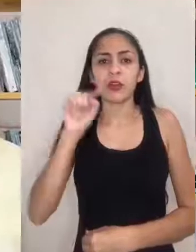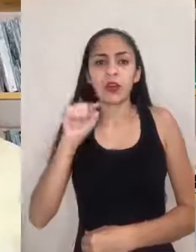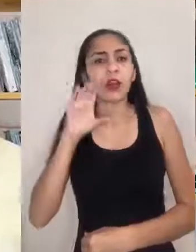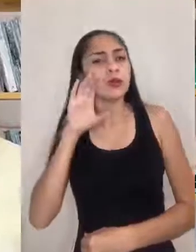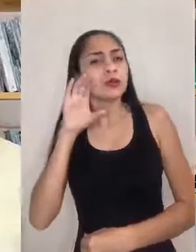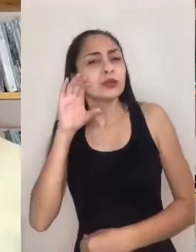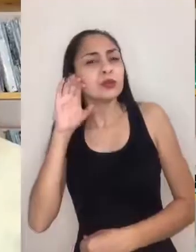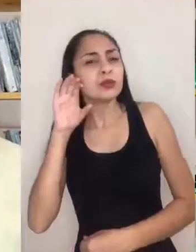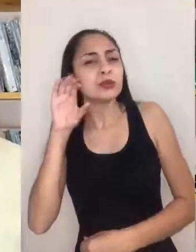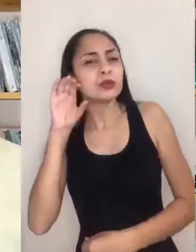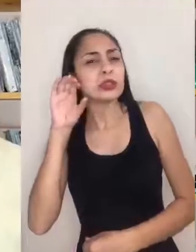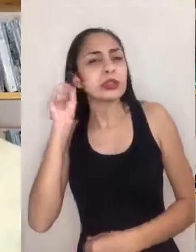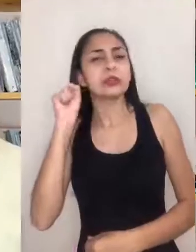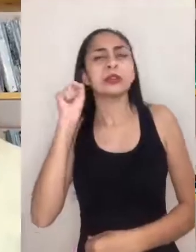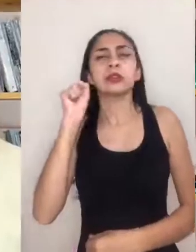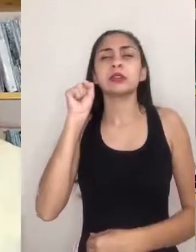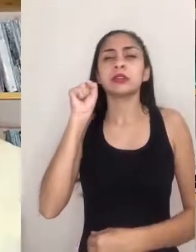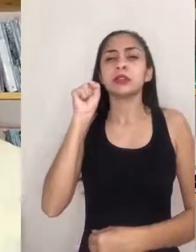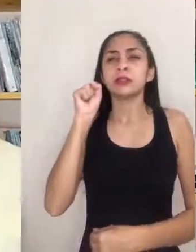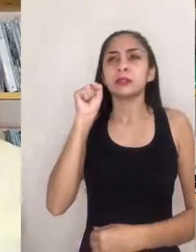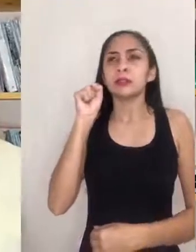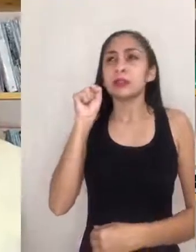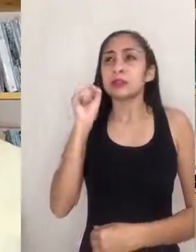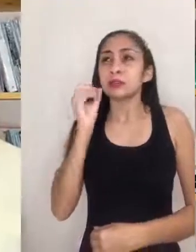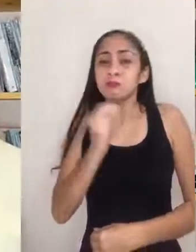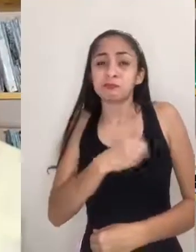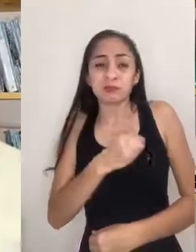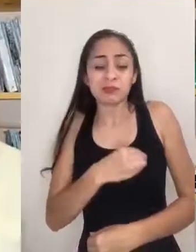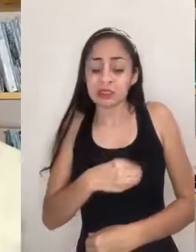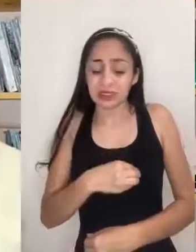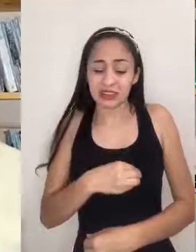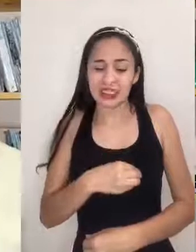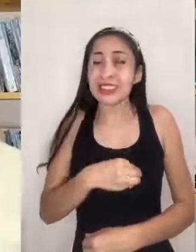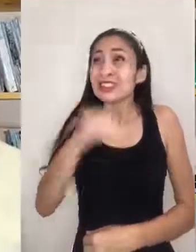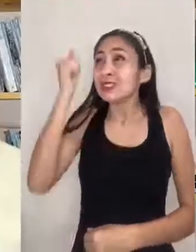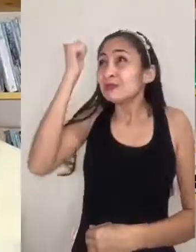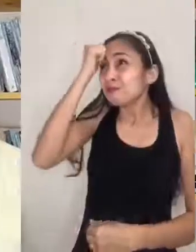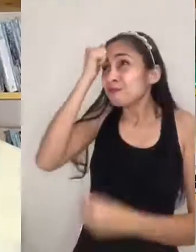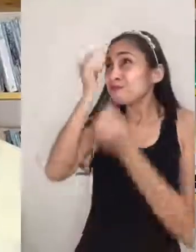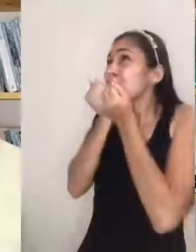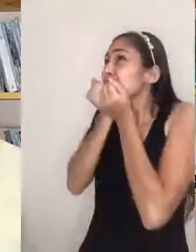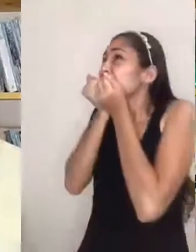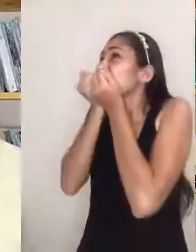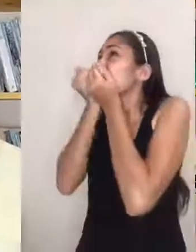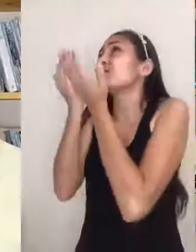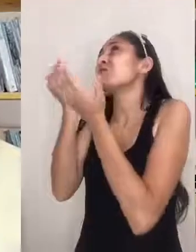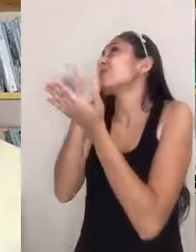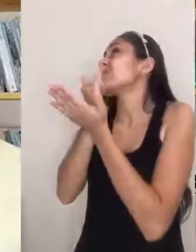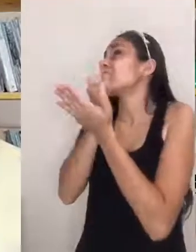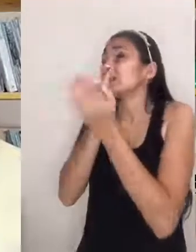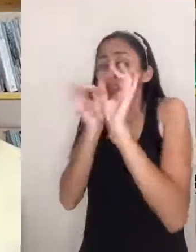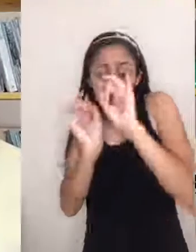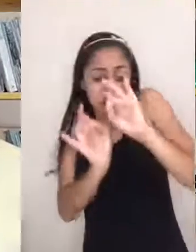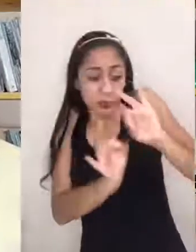Se você ouvir a correção e abandonar os seus pecados e confessá-los a Deus e pedir